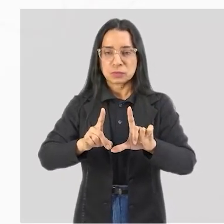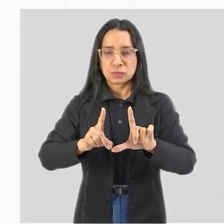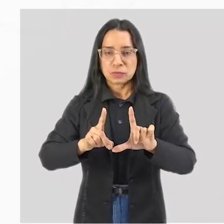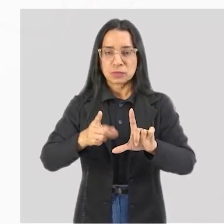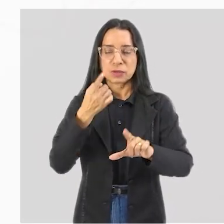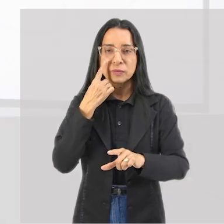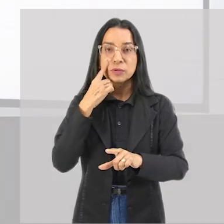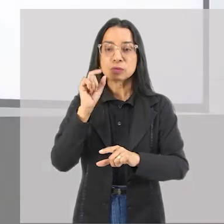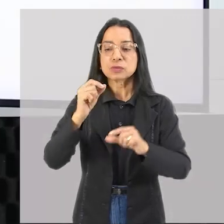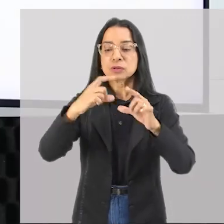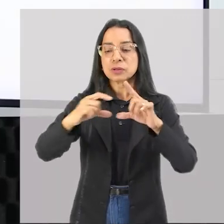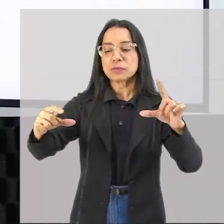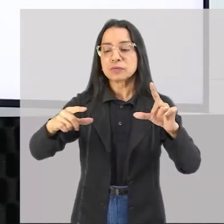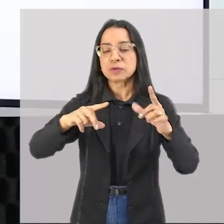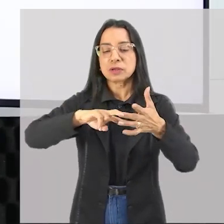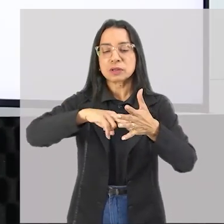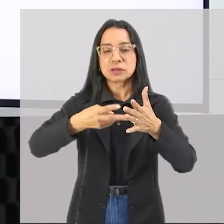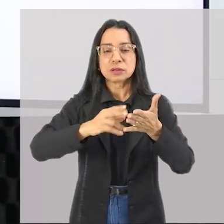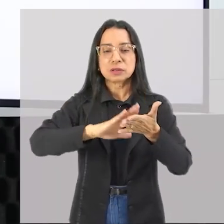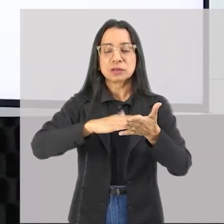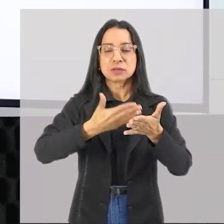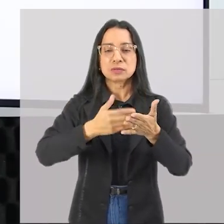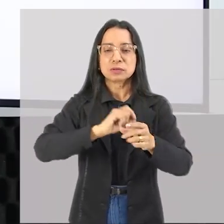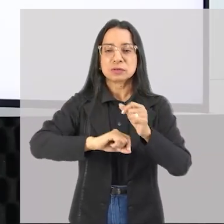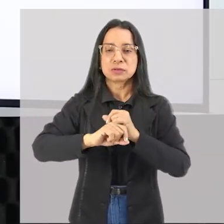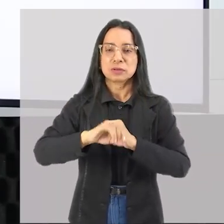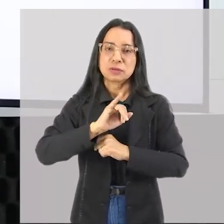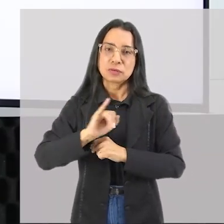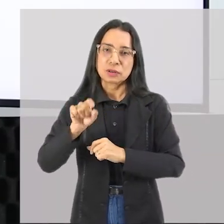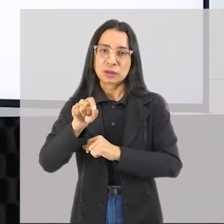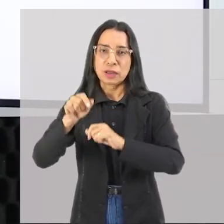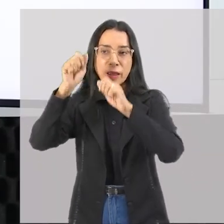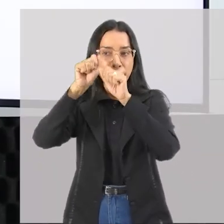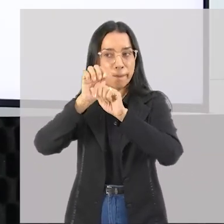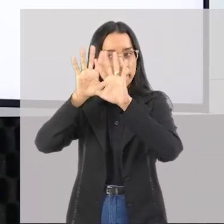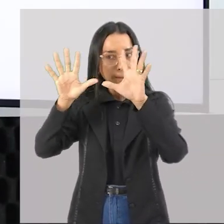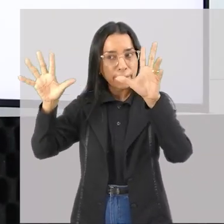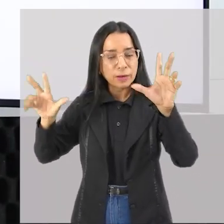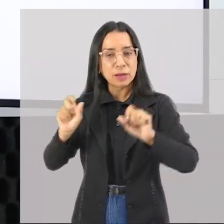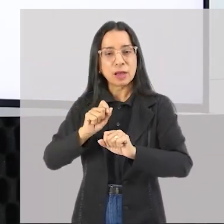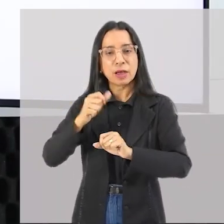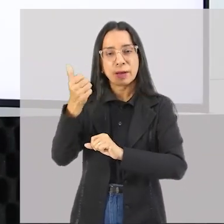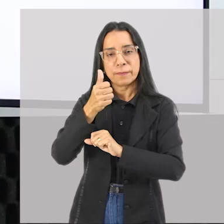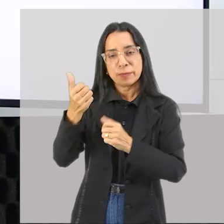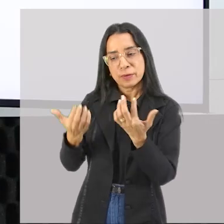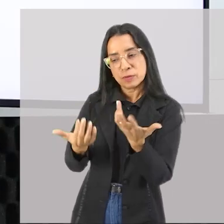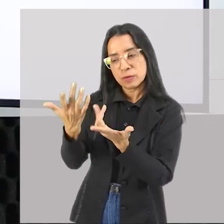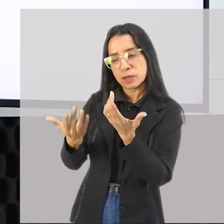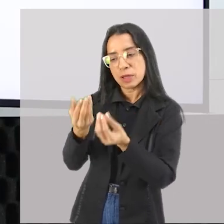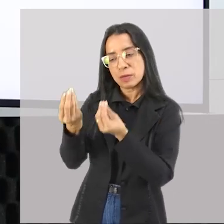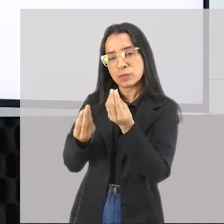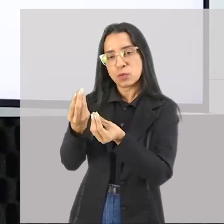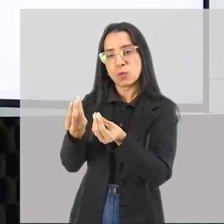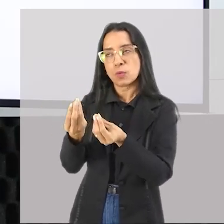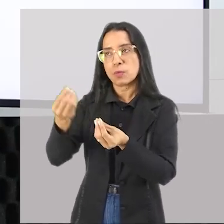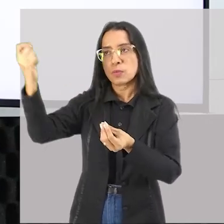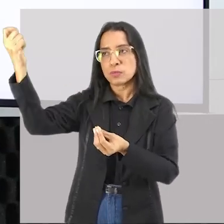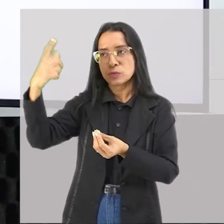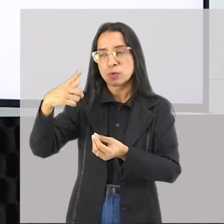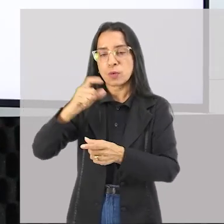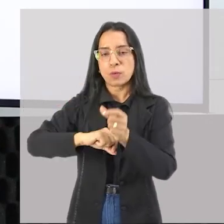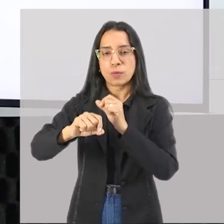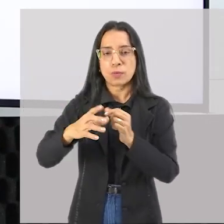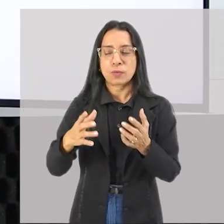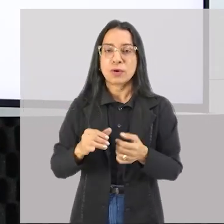frase está dizendo. Se você quer brilhar como o sol, primeiro queime como o sol. Então, é uma